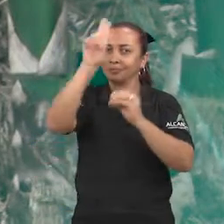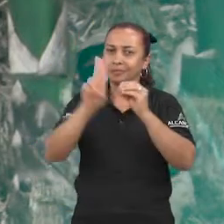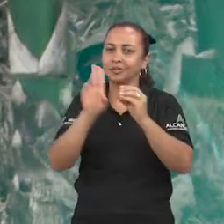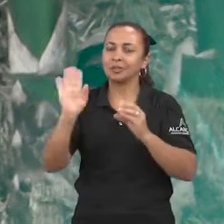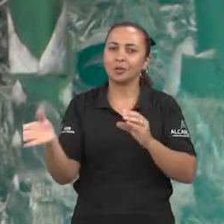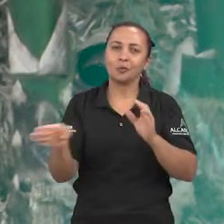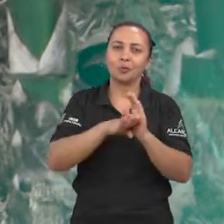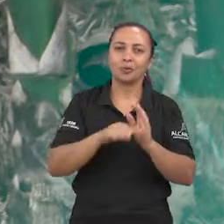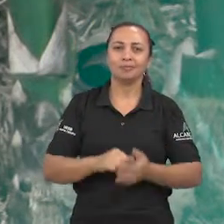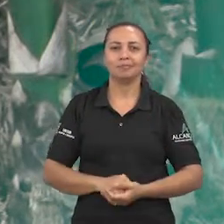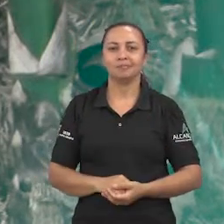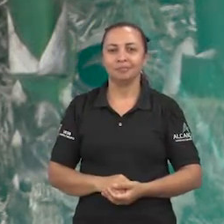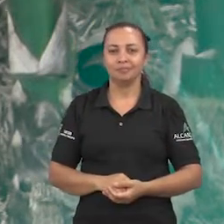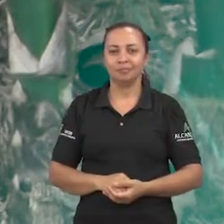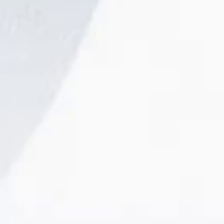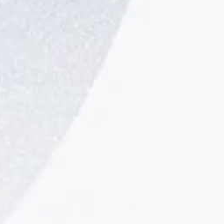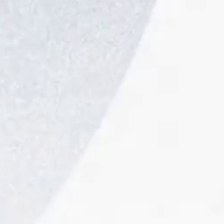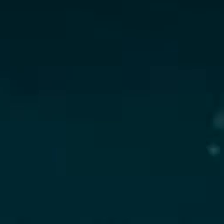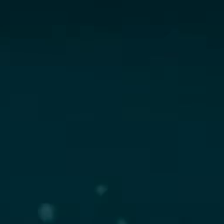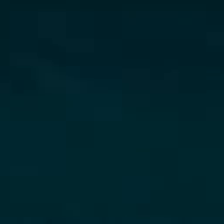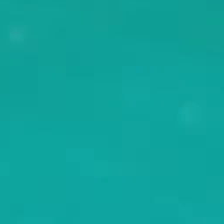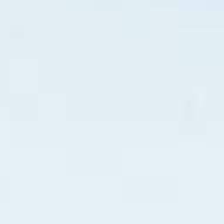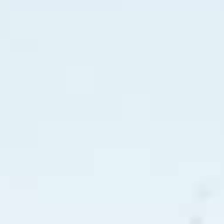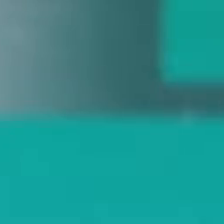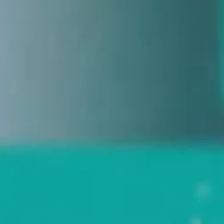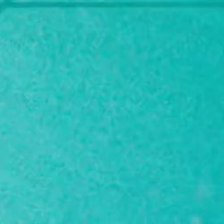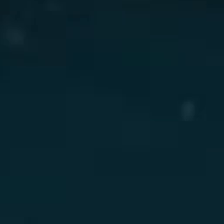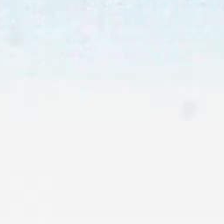Univerciência volta já já.